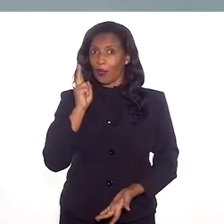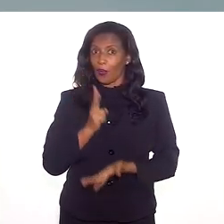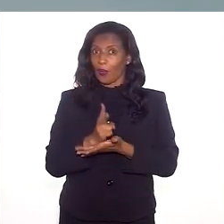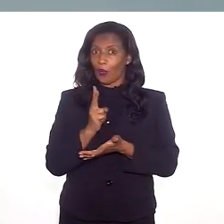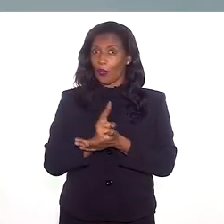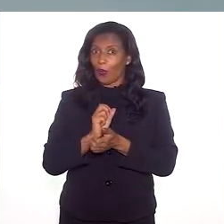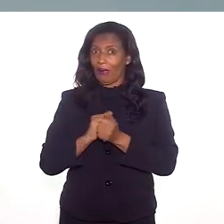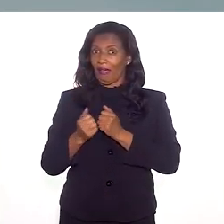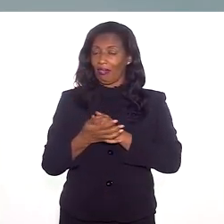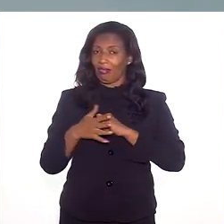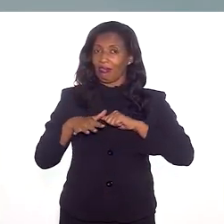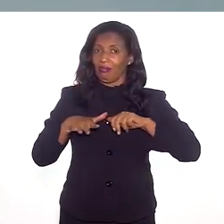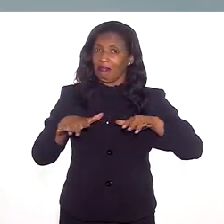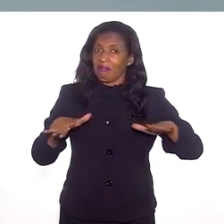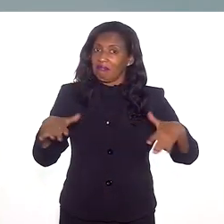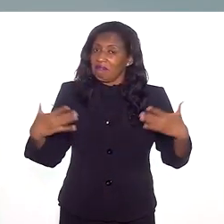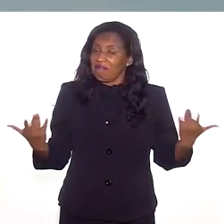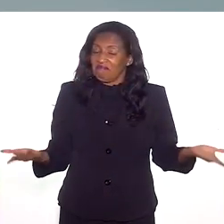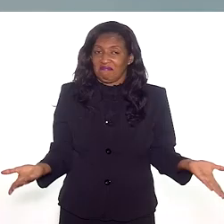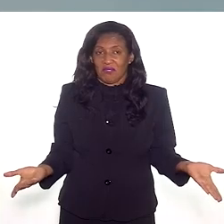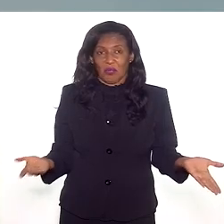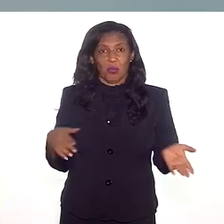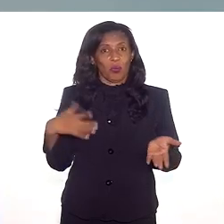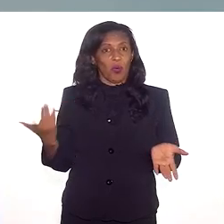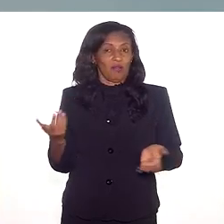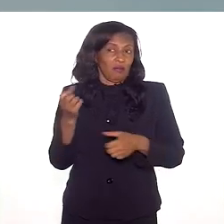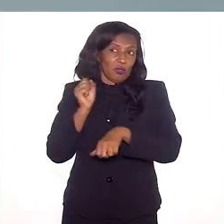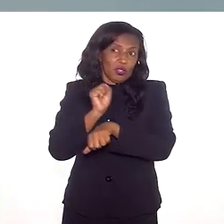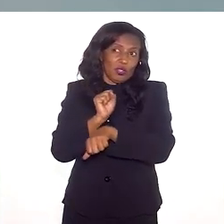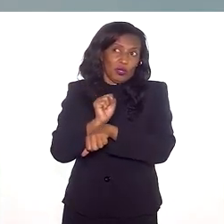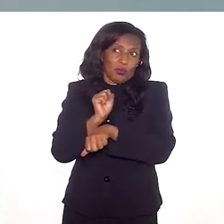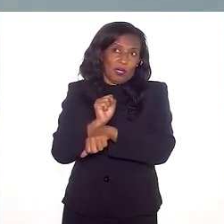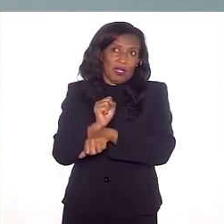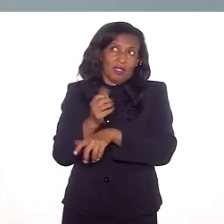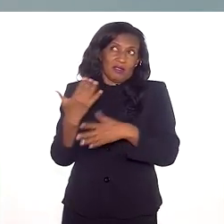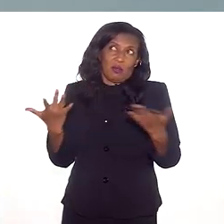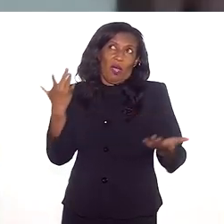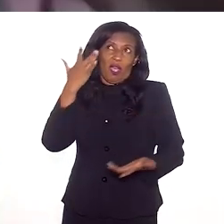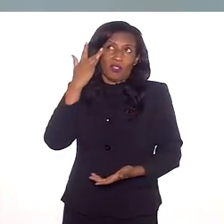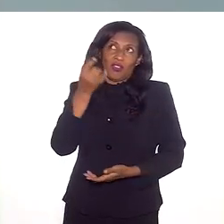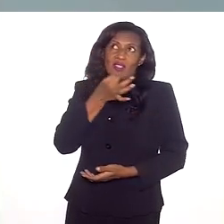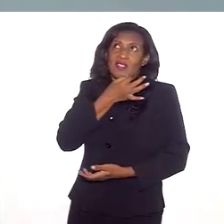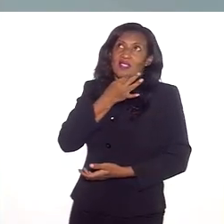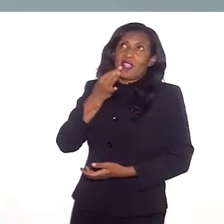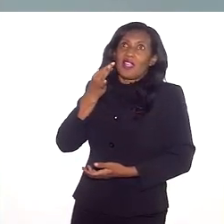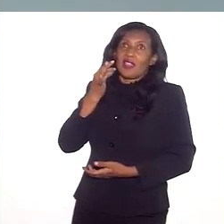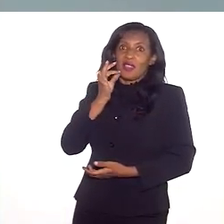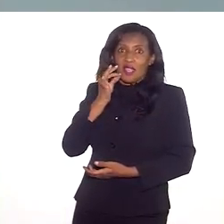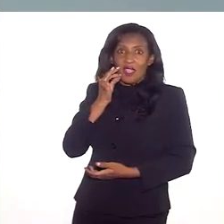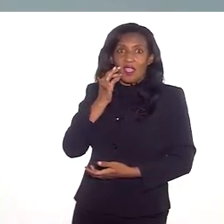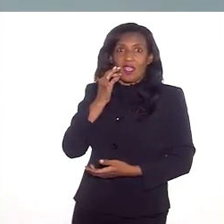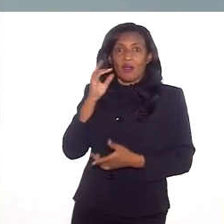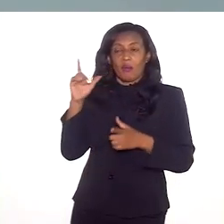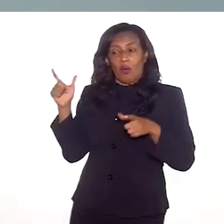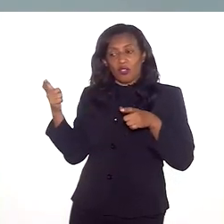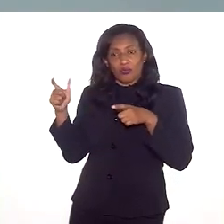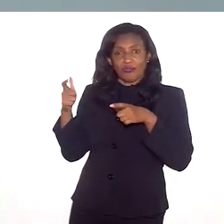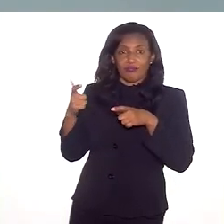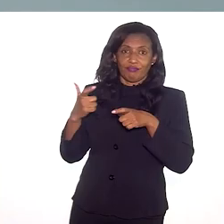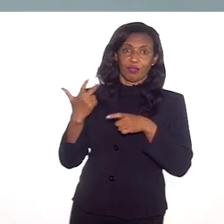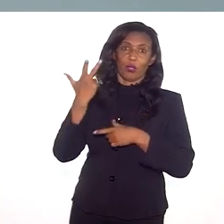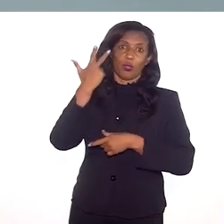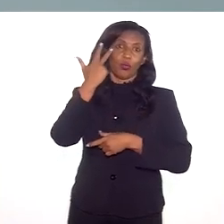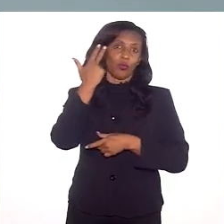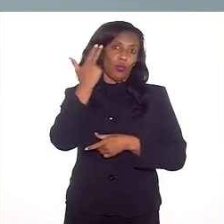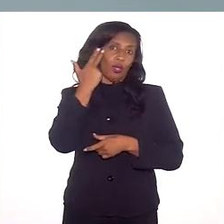com o problema. É, acho que a gente vai, sei lá, damos aí com a esperança de que setembro a gente já esteja de uma forma um pouco mais